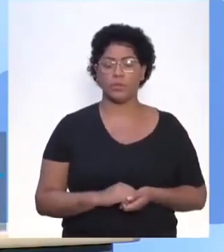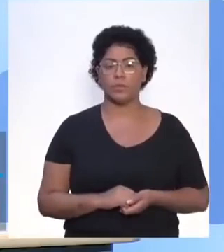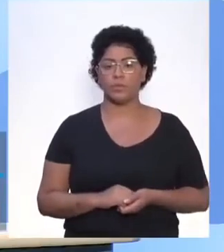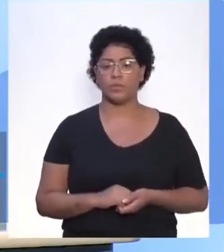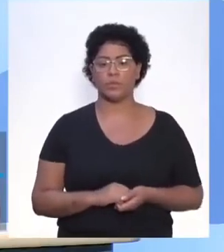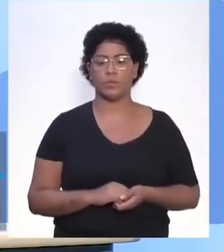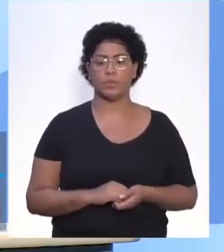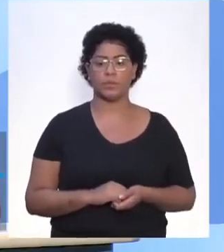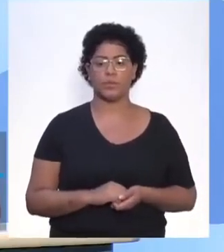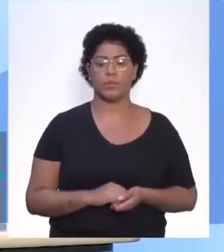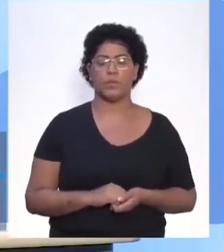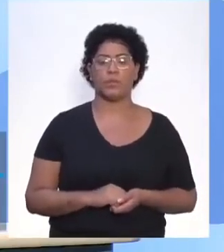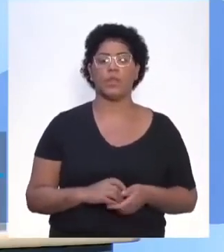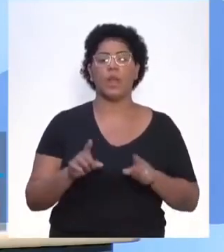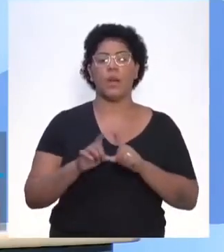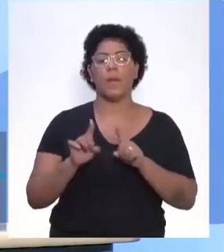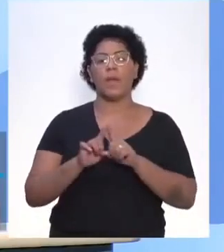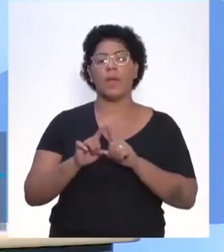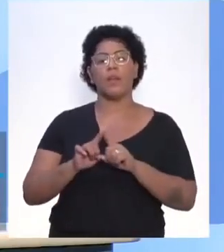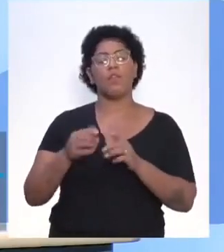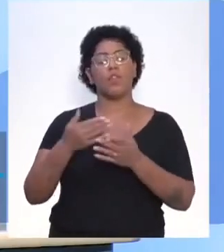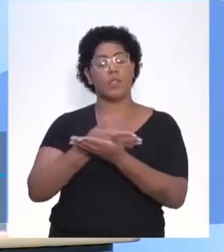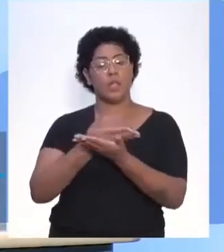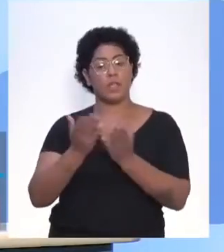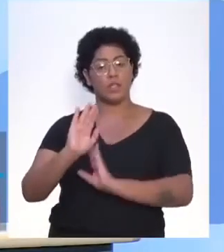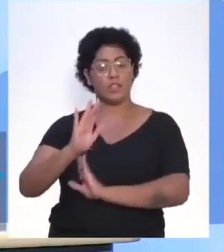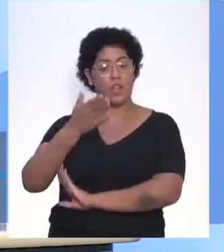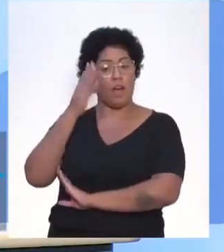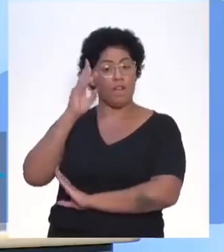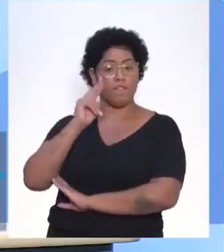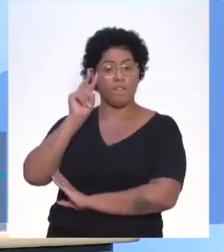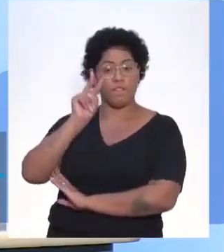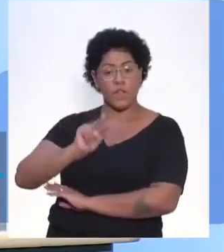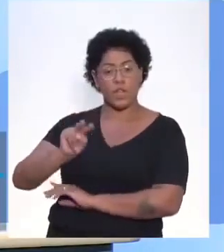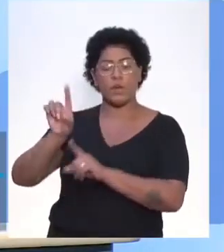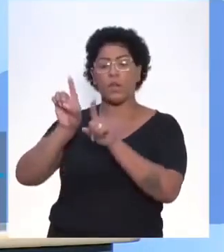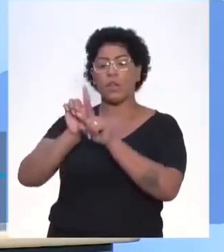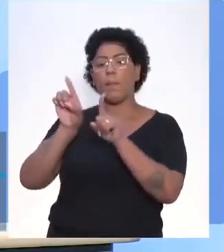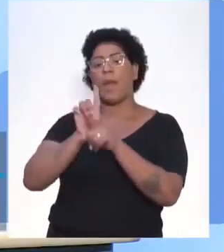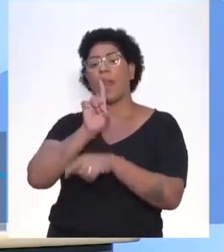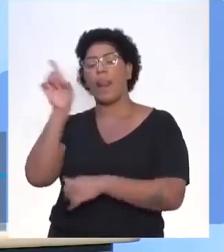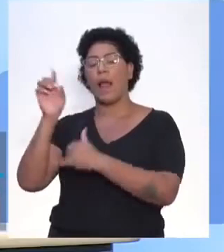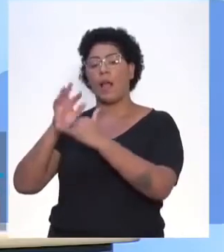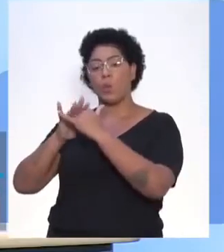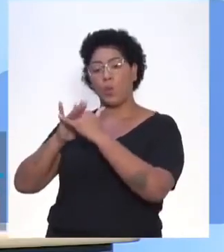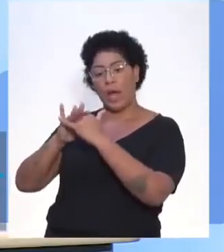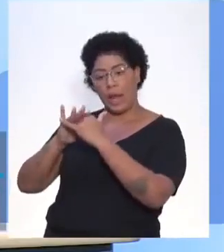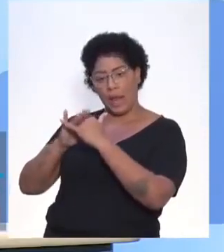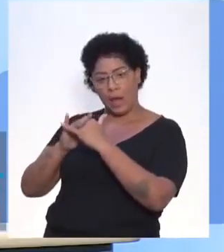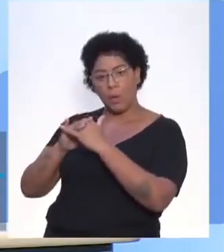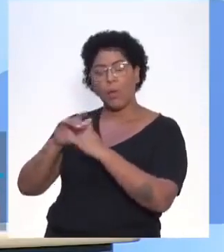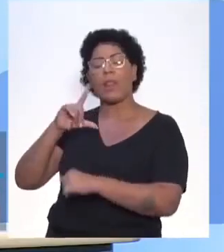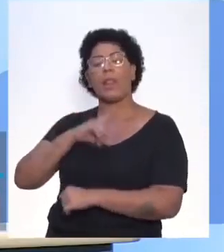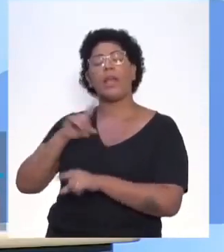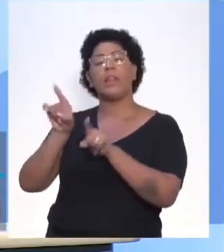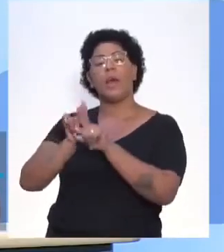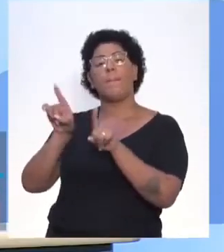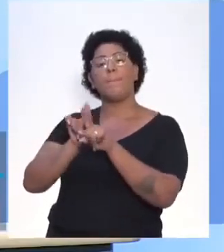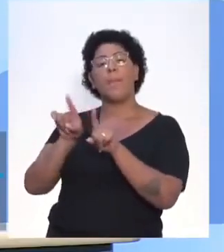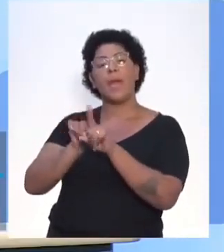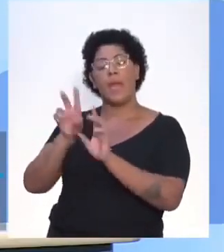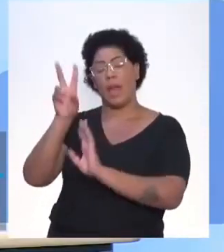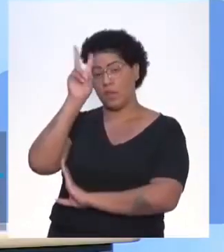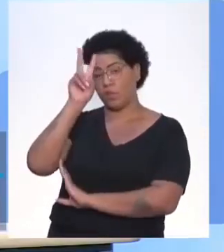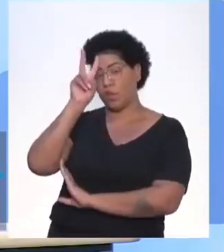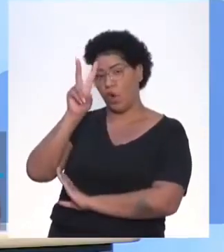pode entrar depois lá nos nossos materiais na internet, no site DEFAP, e fazer o download, mas nós vamos fazer uma